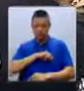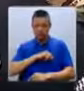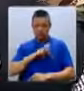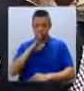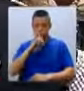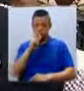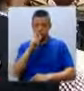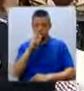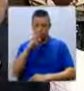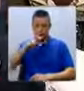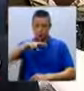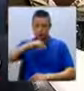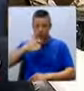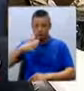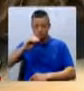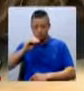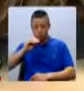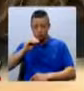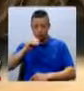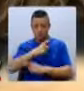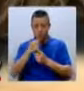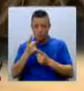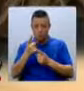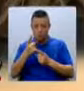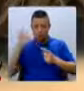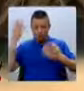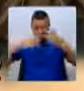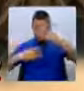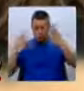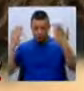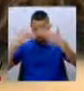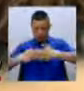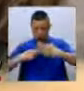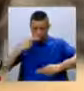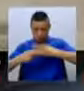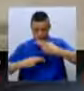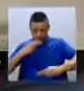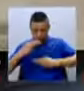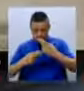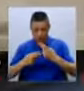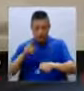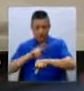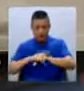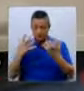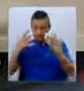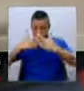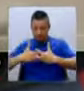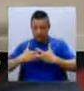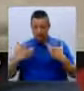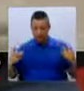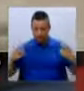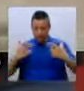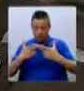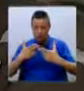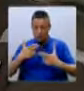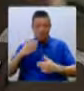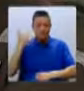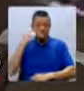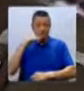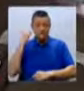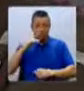Sousa falou durante um jantar de dirigentes sindicais de Lisboa. O líder do PCP criticou o primeiro-ministro por ter